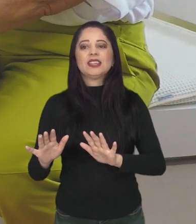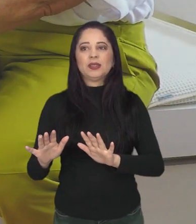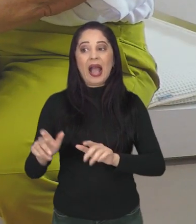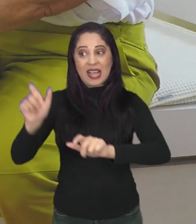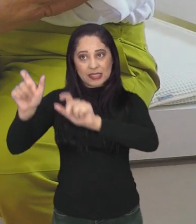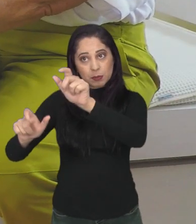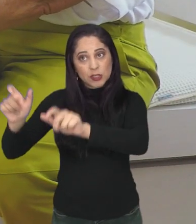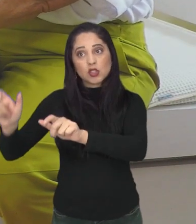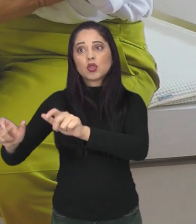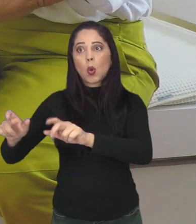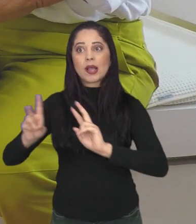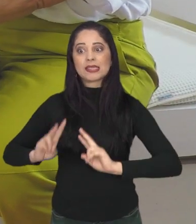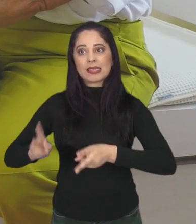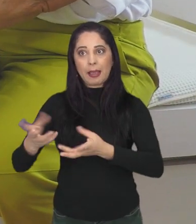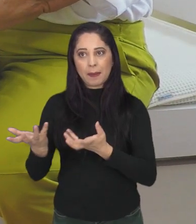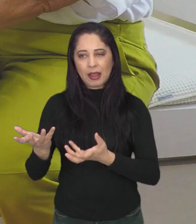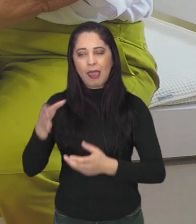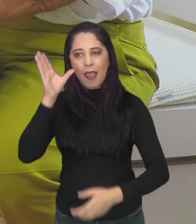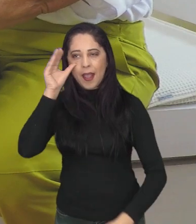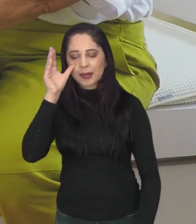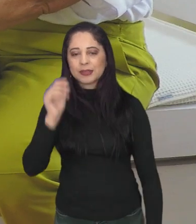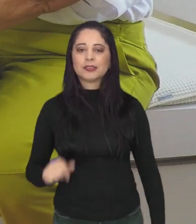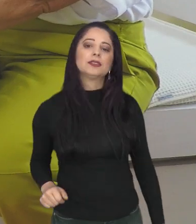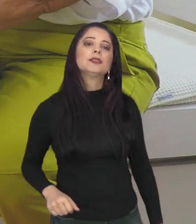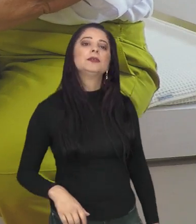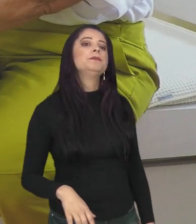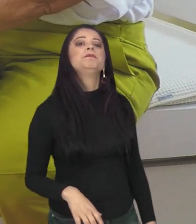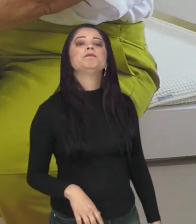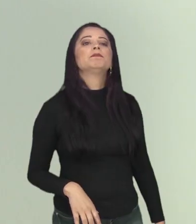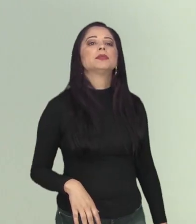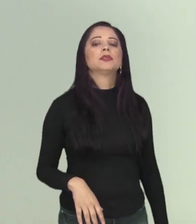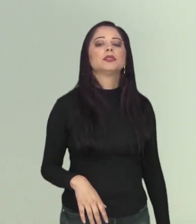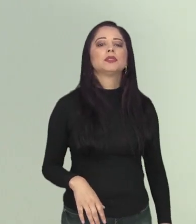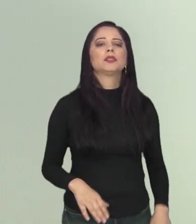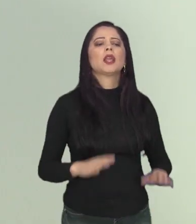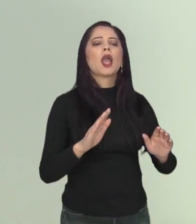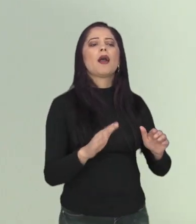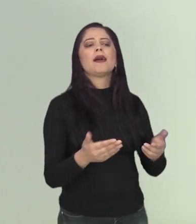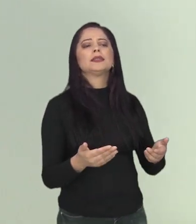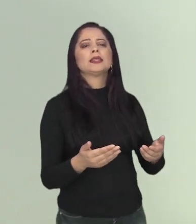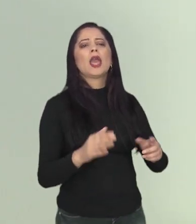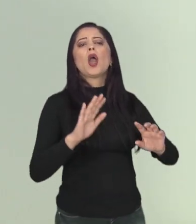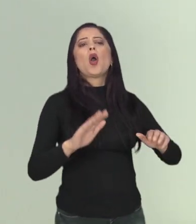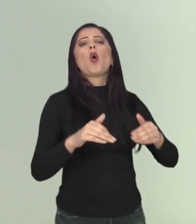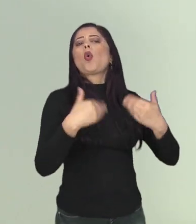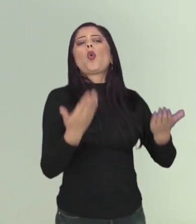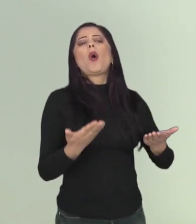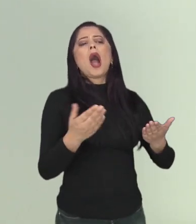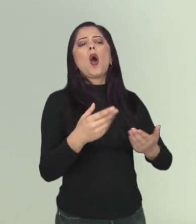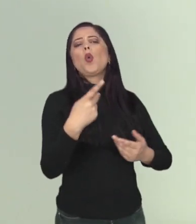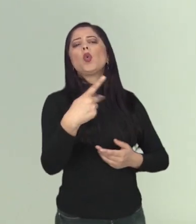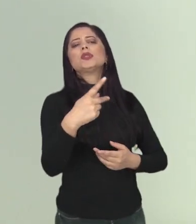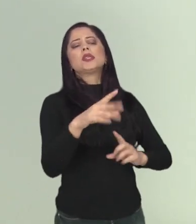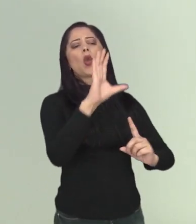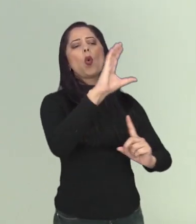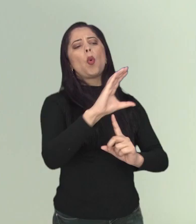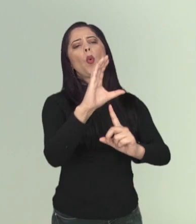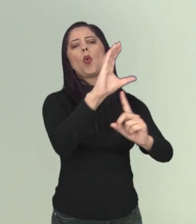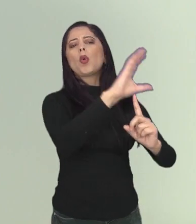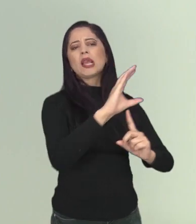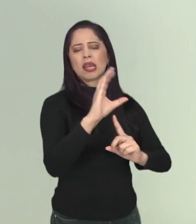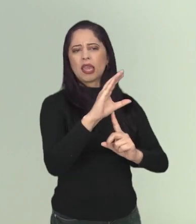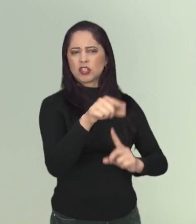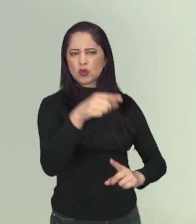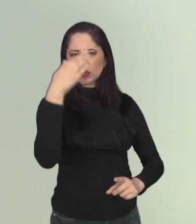Então as pessoas estão buscando cada vez mais falando em público Qual é o seu público você consegue mensurar